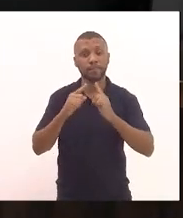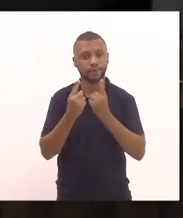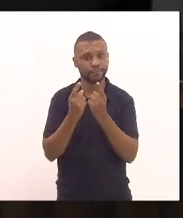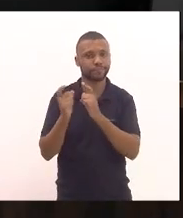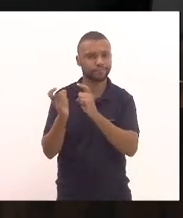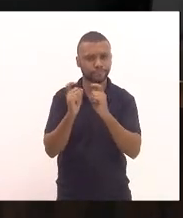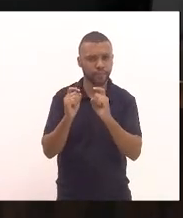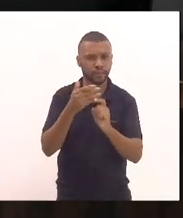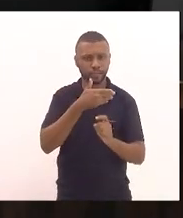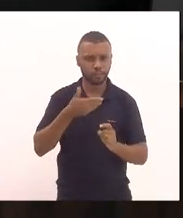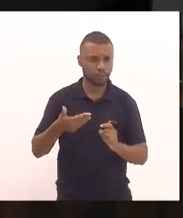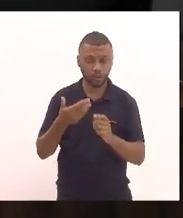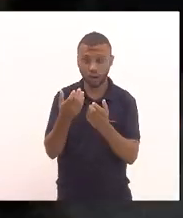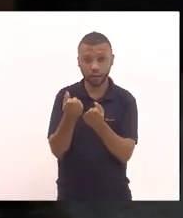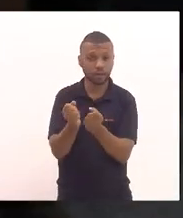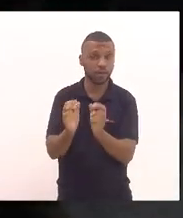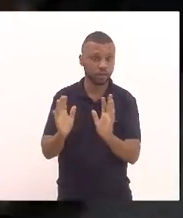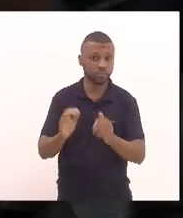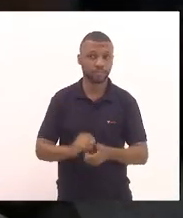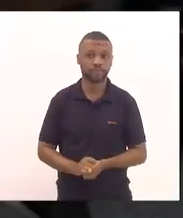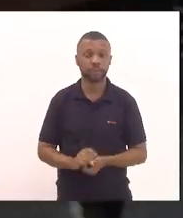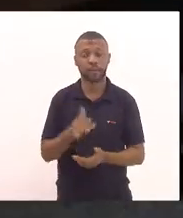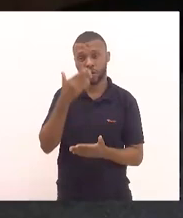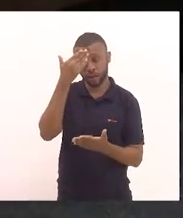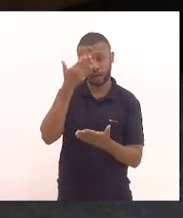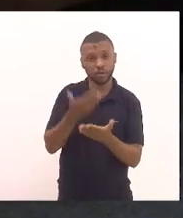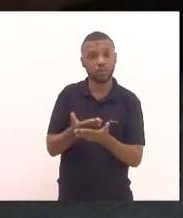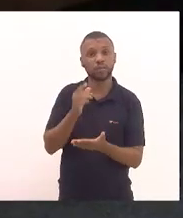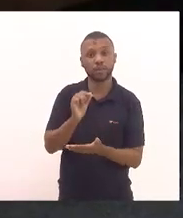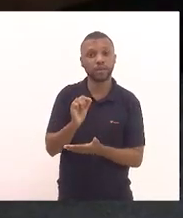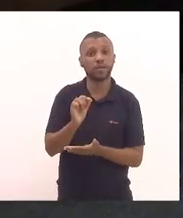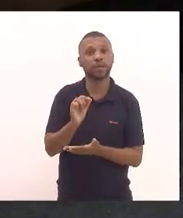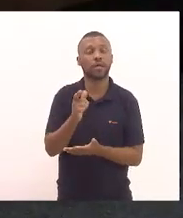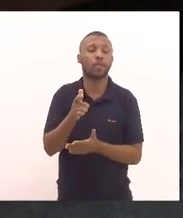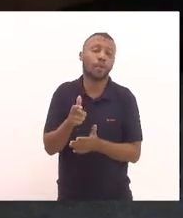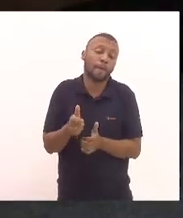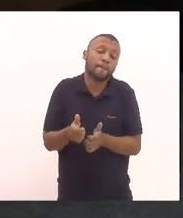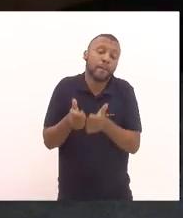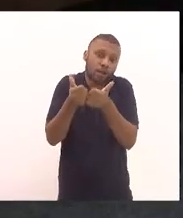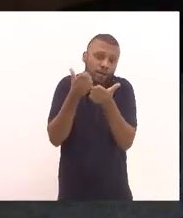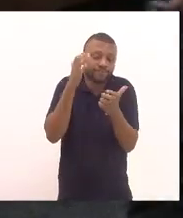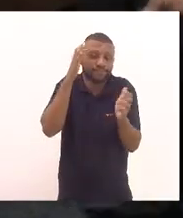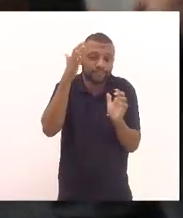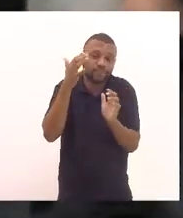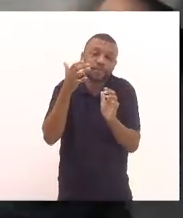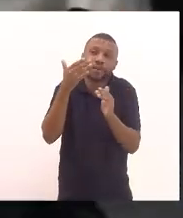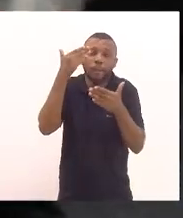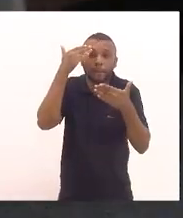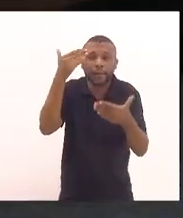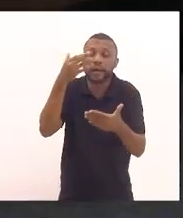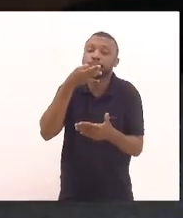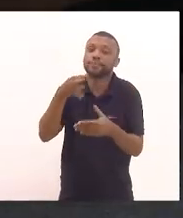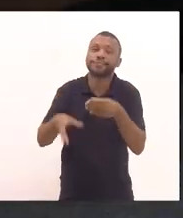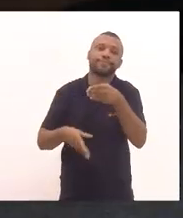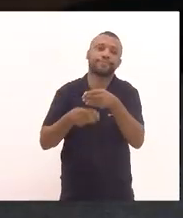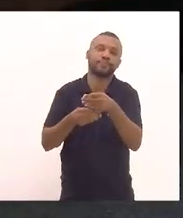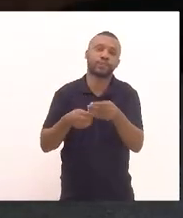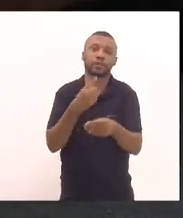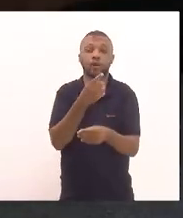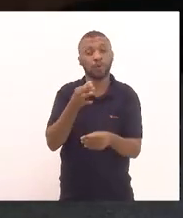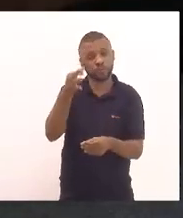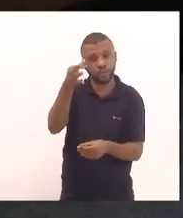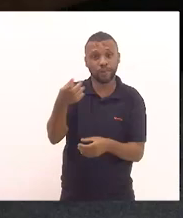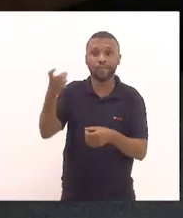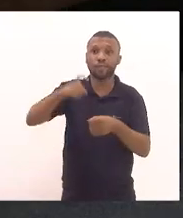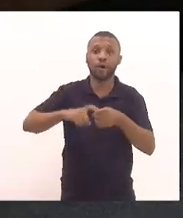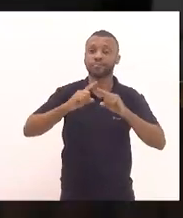aqui. É, eu acho que seria o melhor dos mundos. Obrigada pela sua sugestão. Então, que a gente retorna após